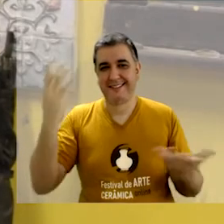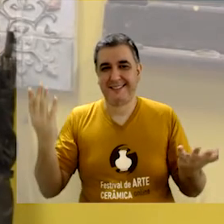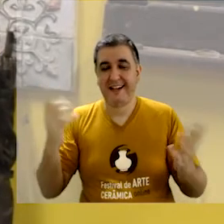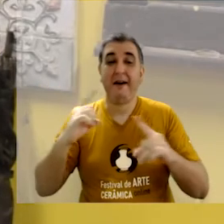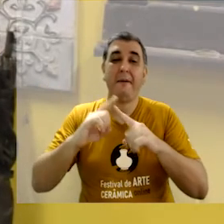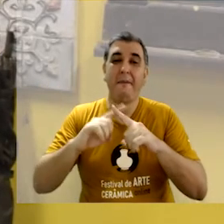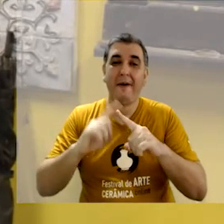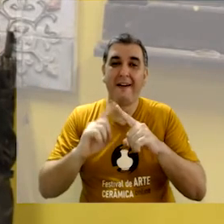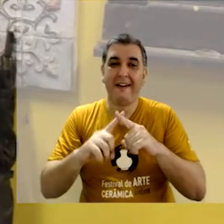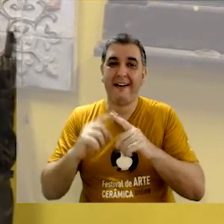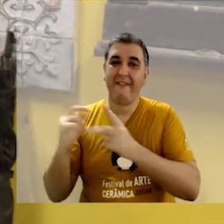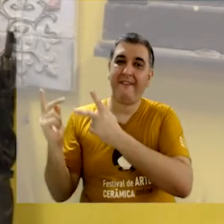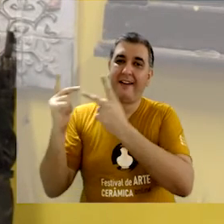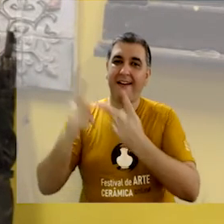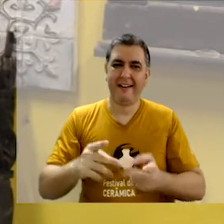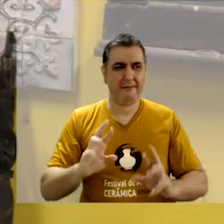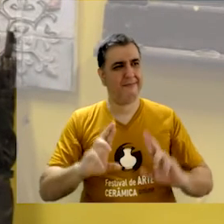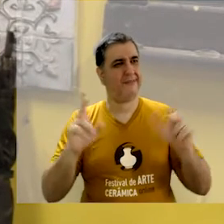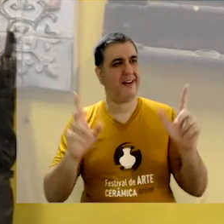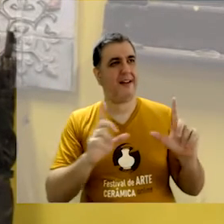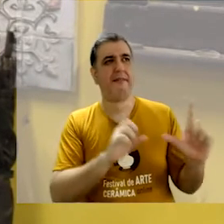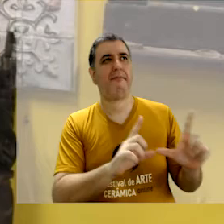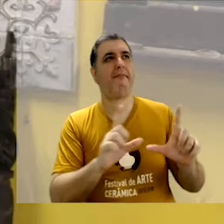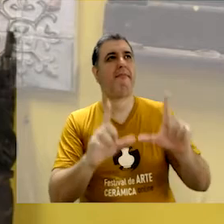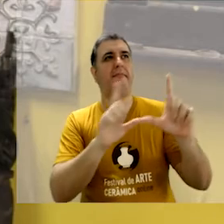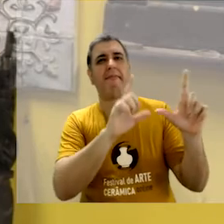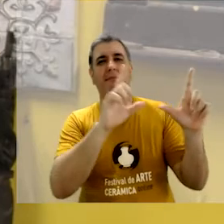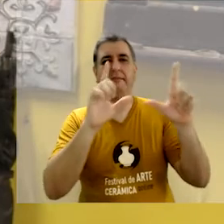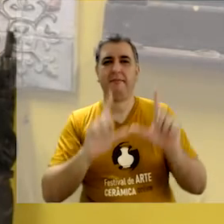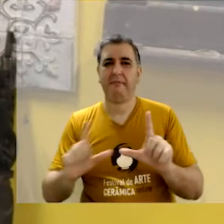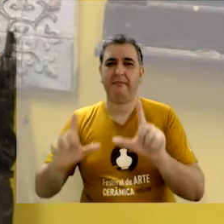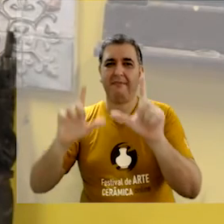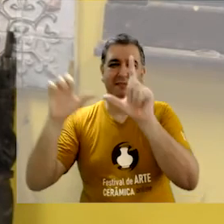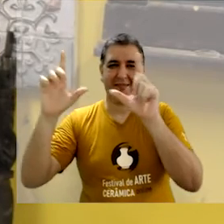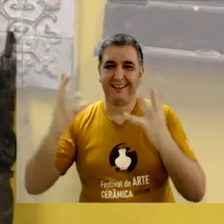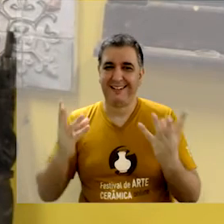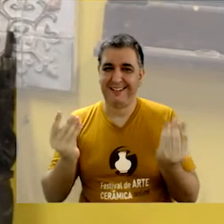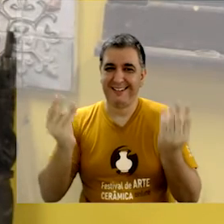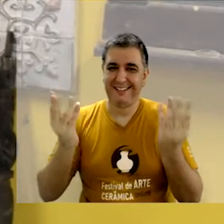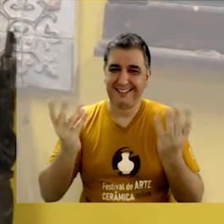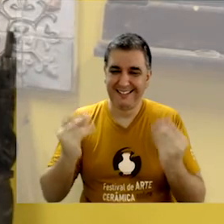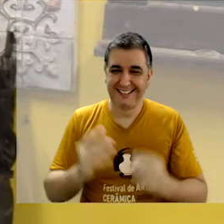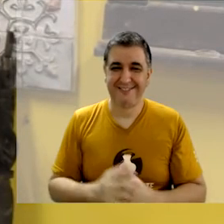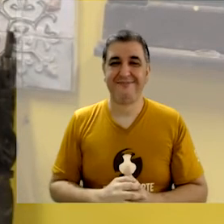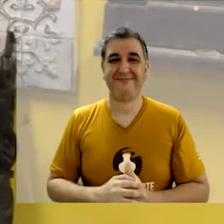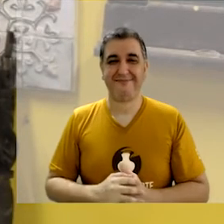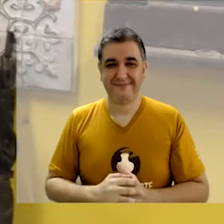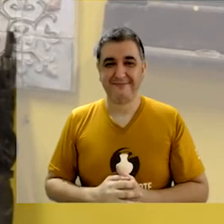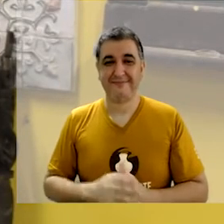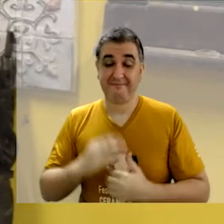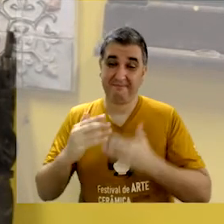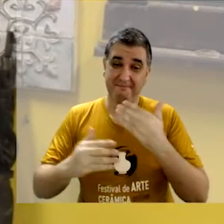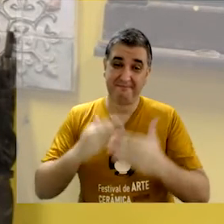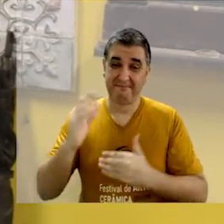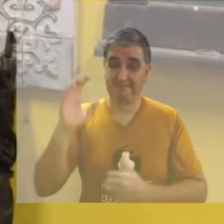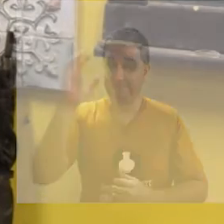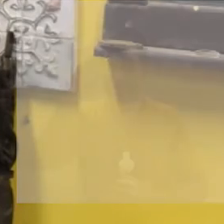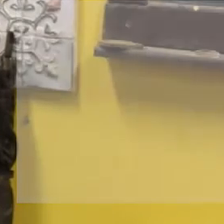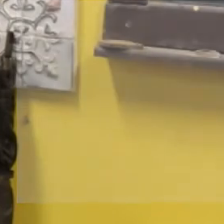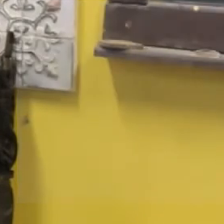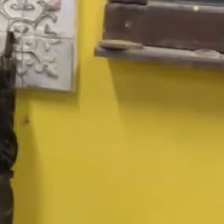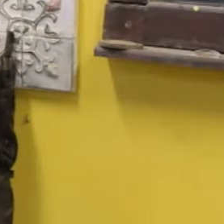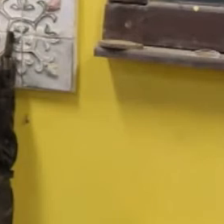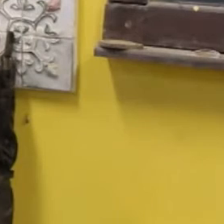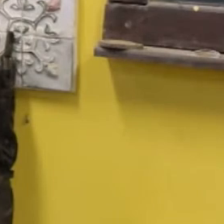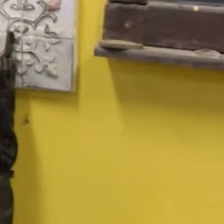nossos valores, né, eles são uma troca, retroativos, eles voltam e vêm, vão e voltam,